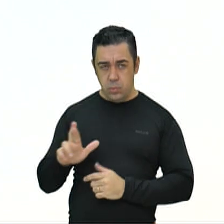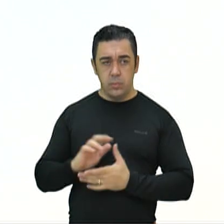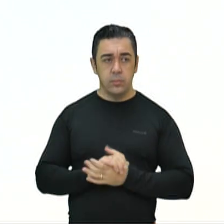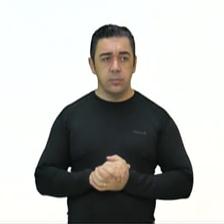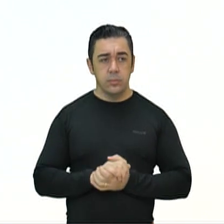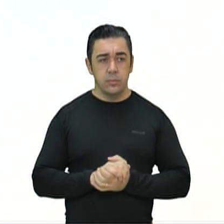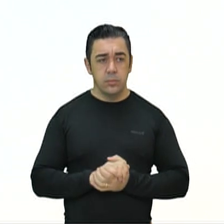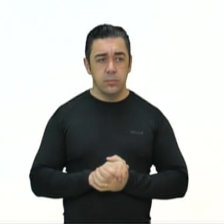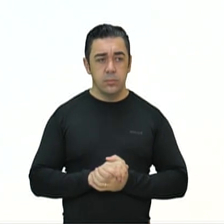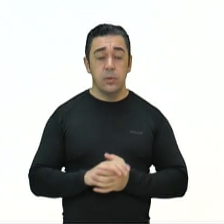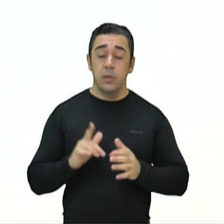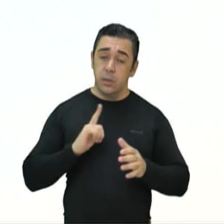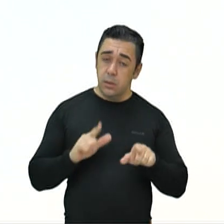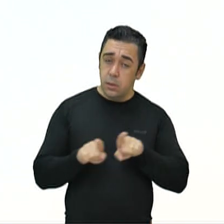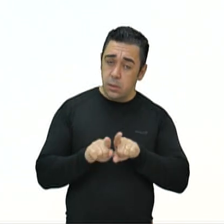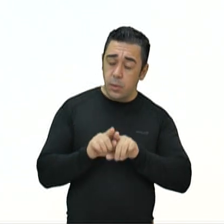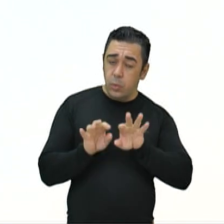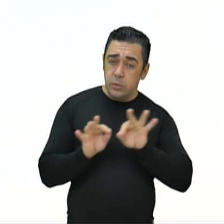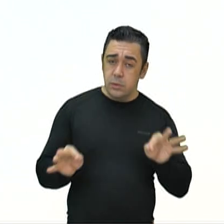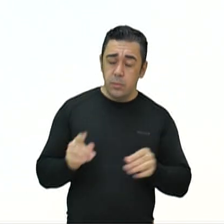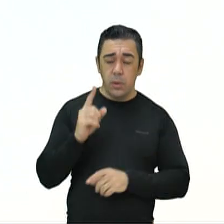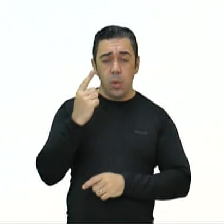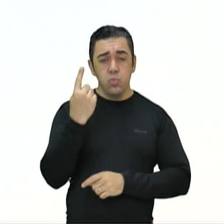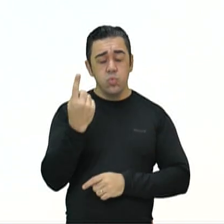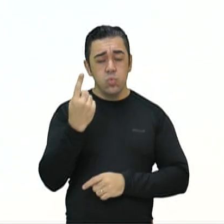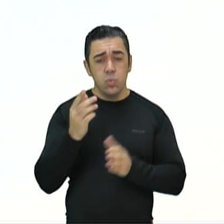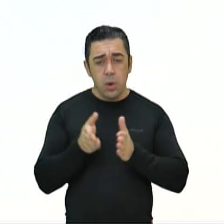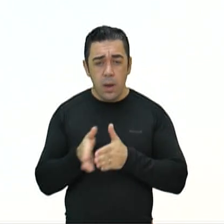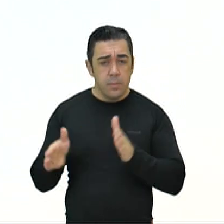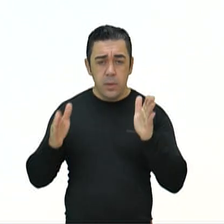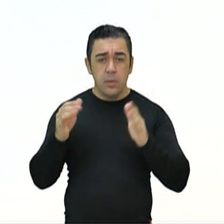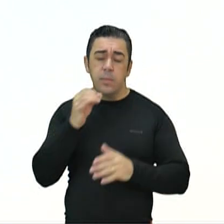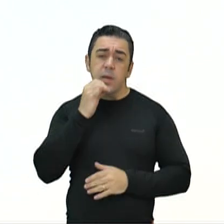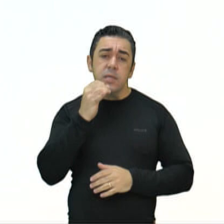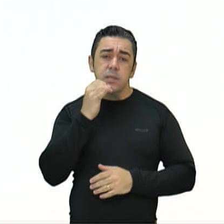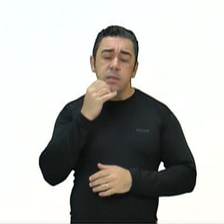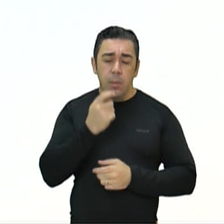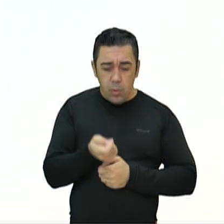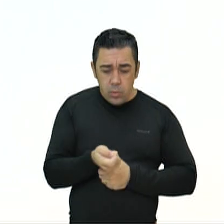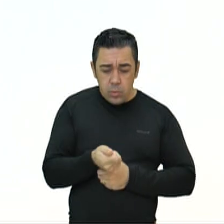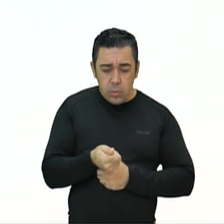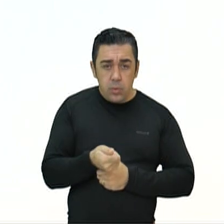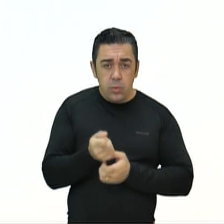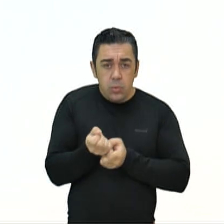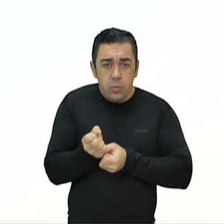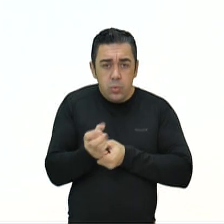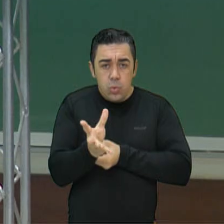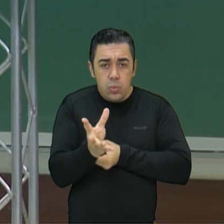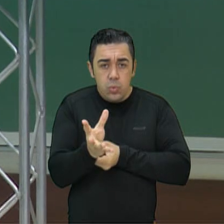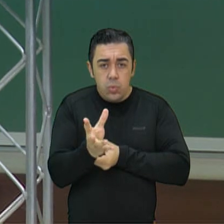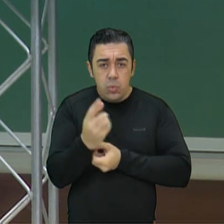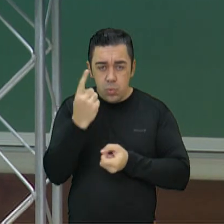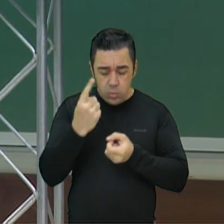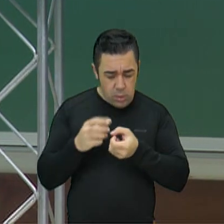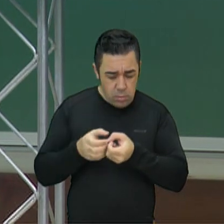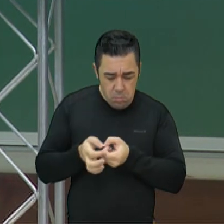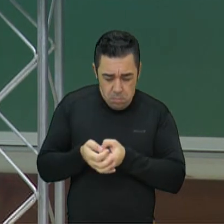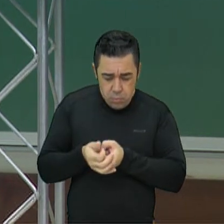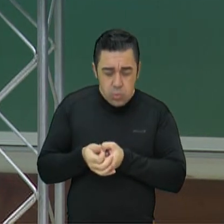Então, existe o circuito simples, que é o caminho único. Por exemplo, uma lanterna. Uma lanterna, existe a luz ali da